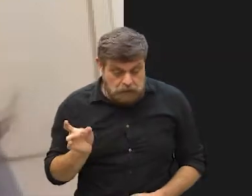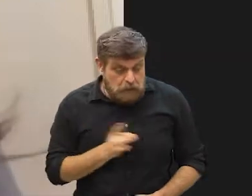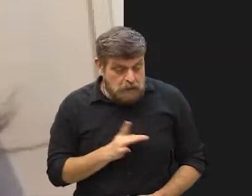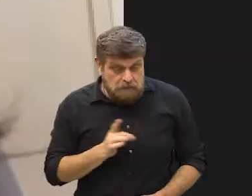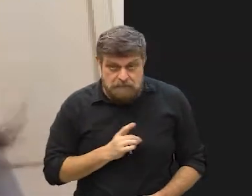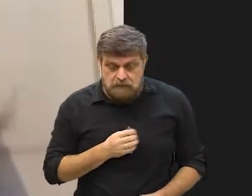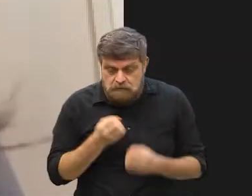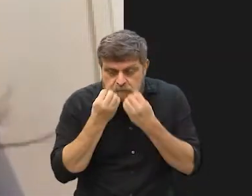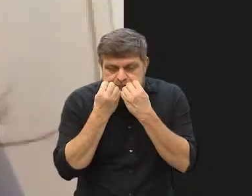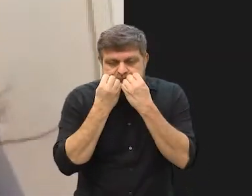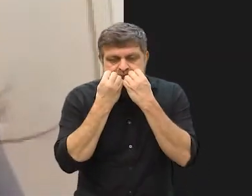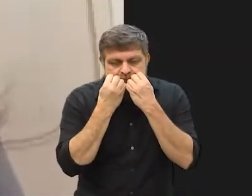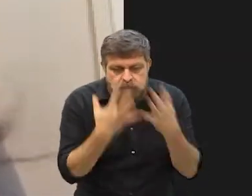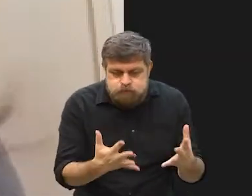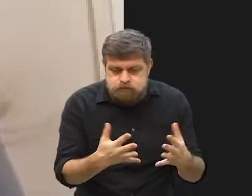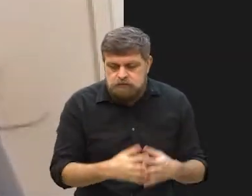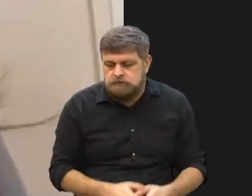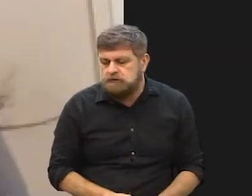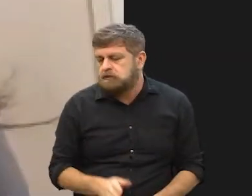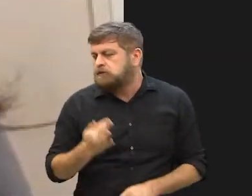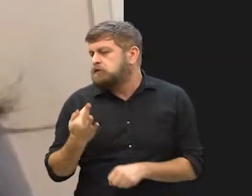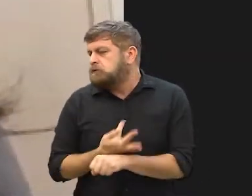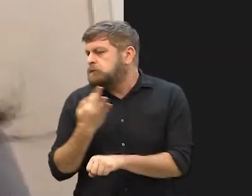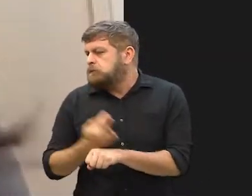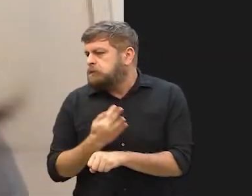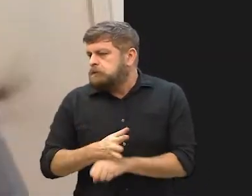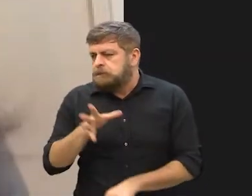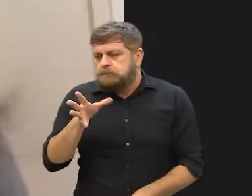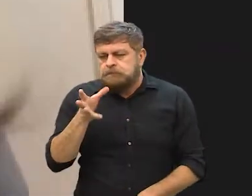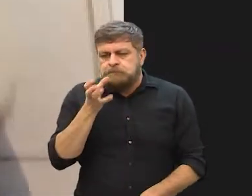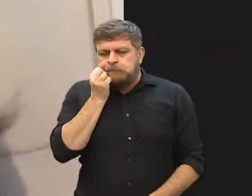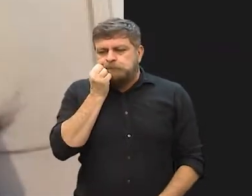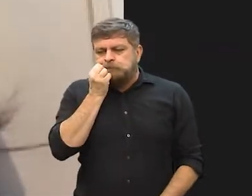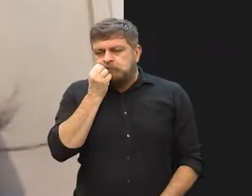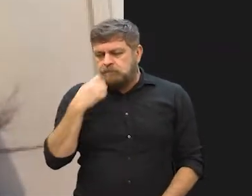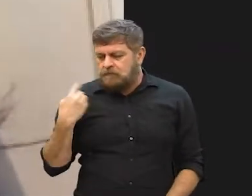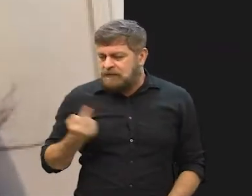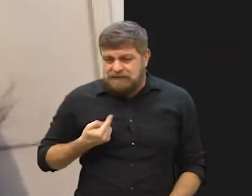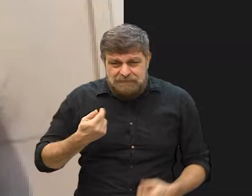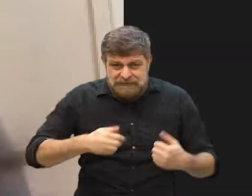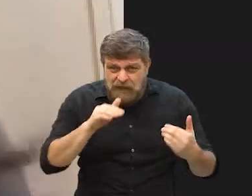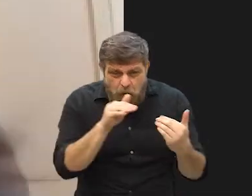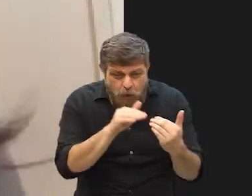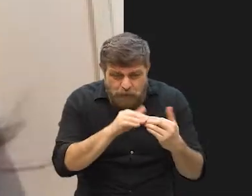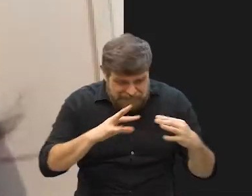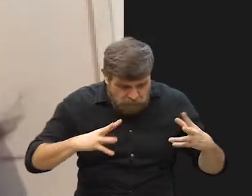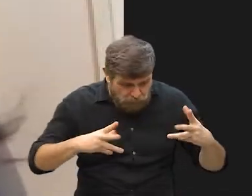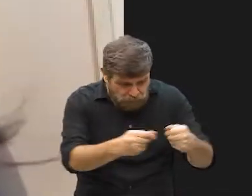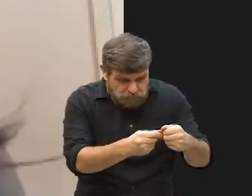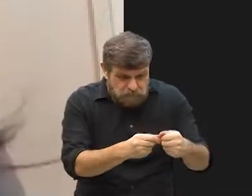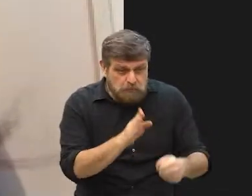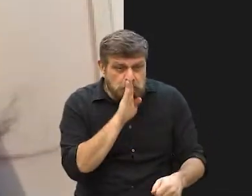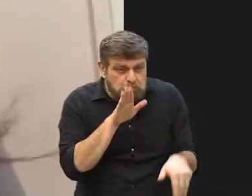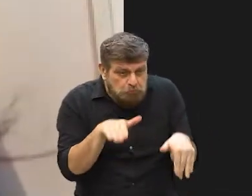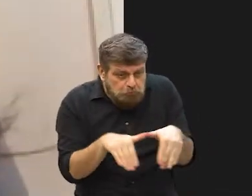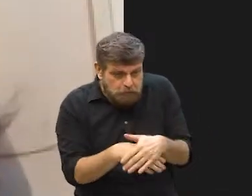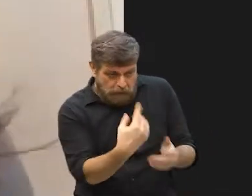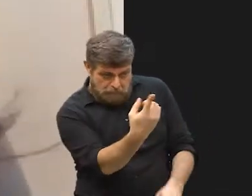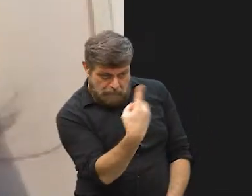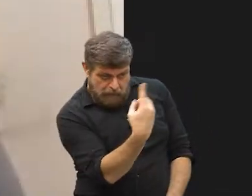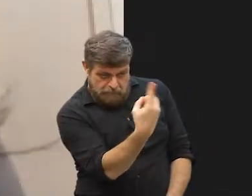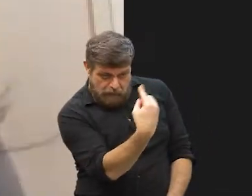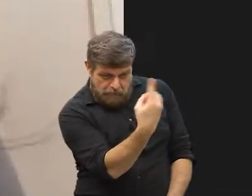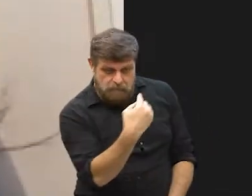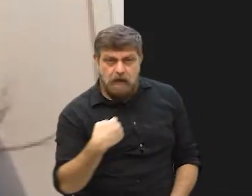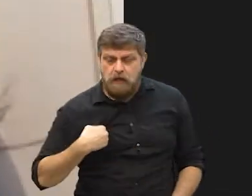o que pensa, principalmente o que pensa. Olha, nós não precisamos concordar com tudo, né, que as pessoas decidem por nós.